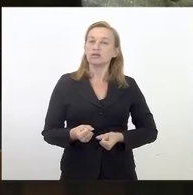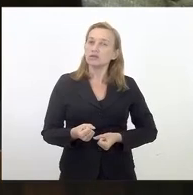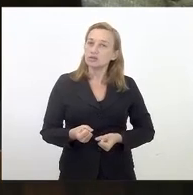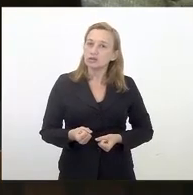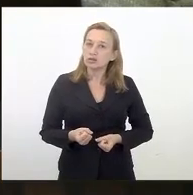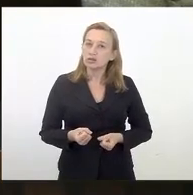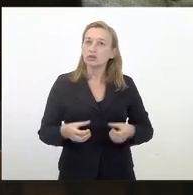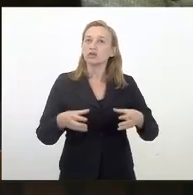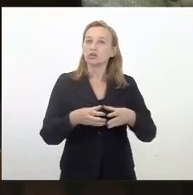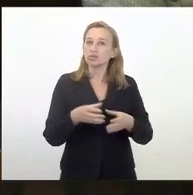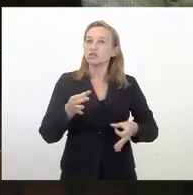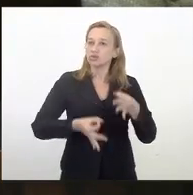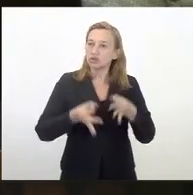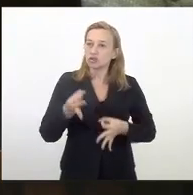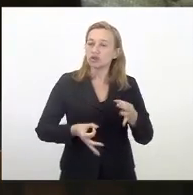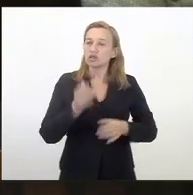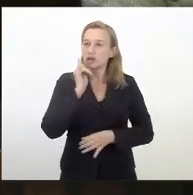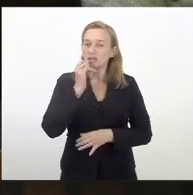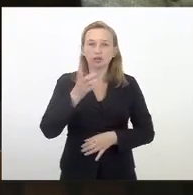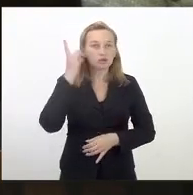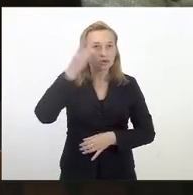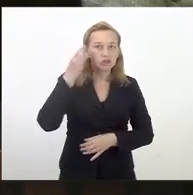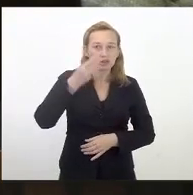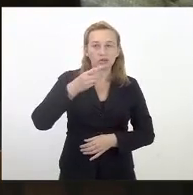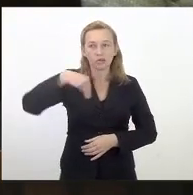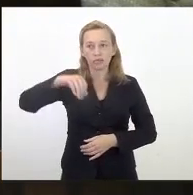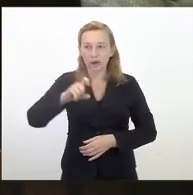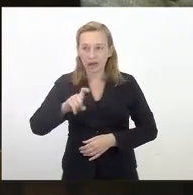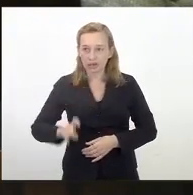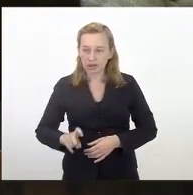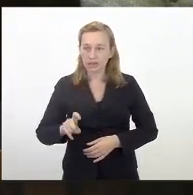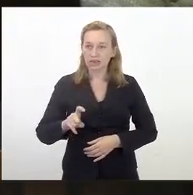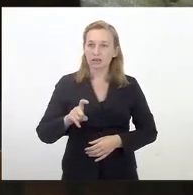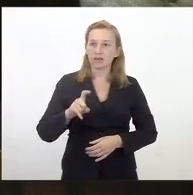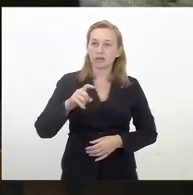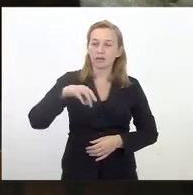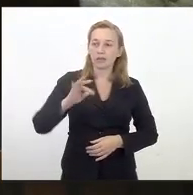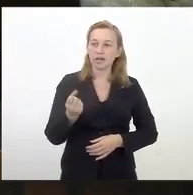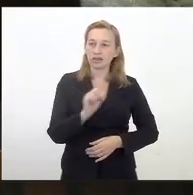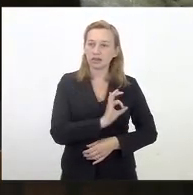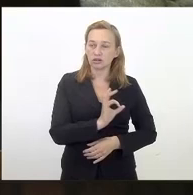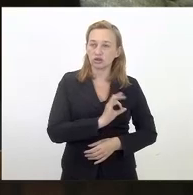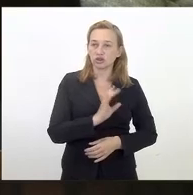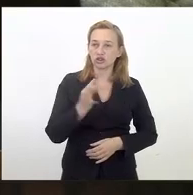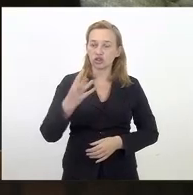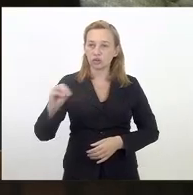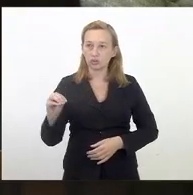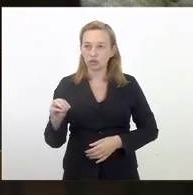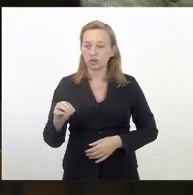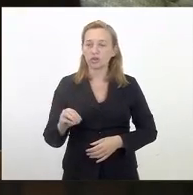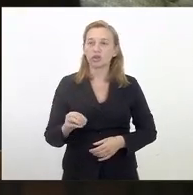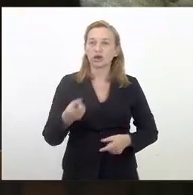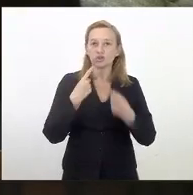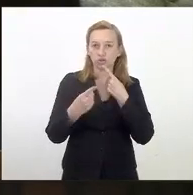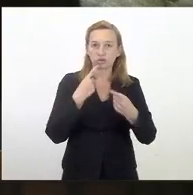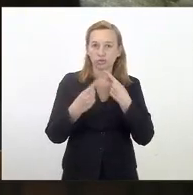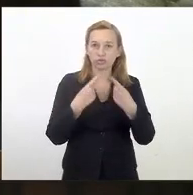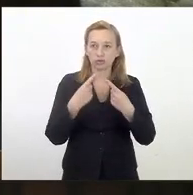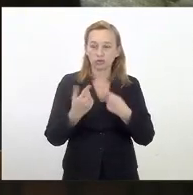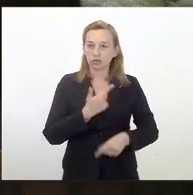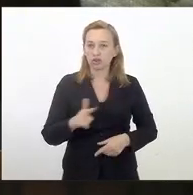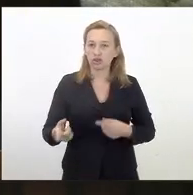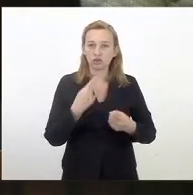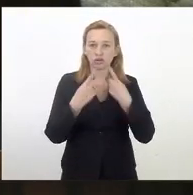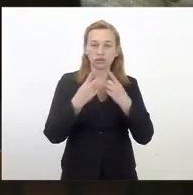da comissão de comissão de Justiça relator Deputado Max Lemos Martha Rocha Thiago Pampulha em função